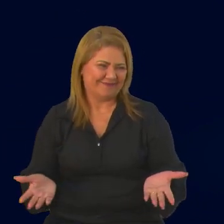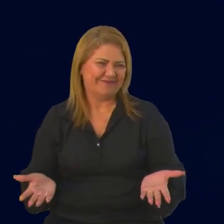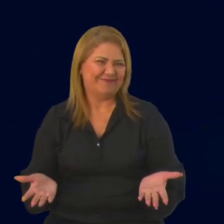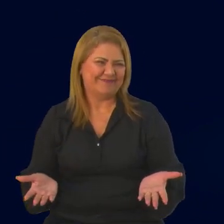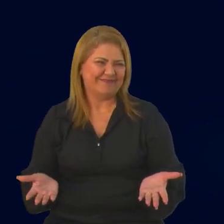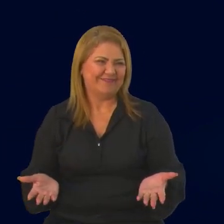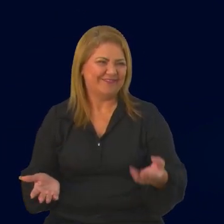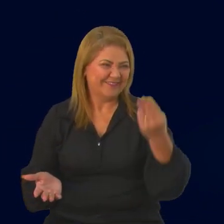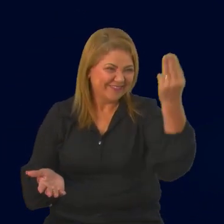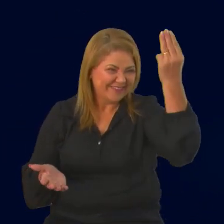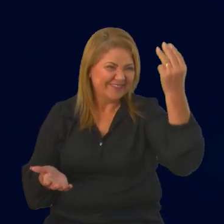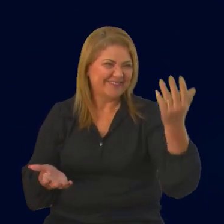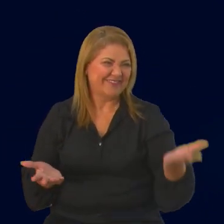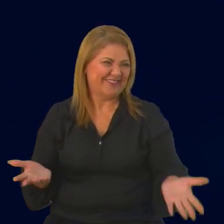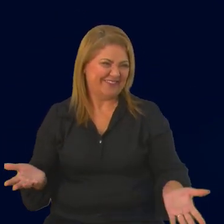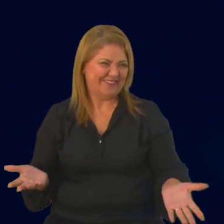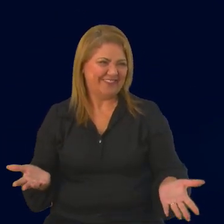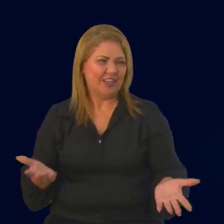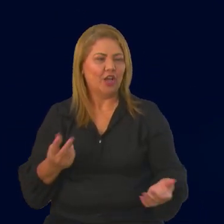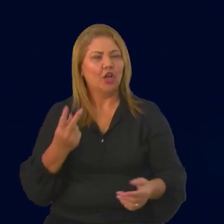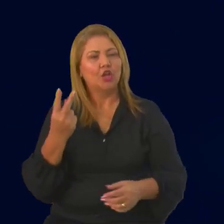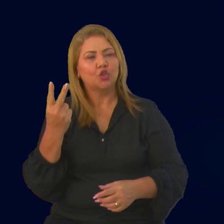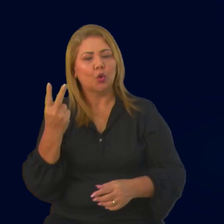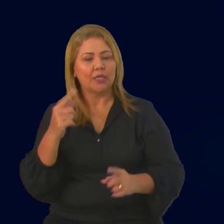Quanto que é 2 mais 2?